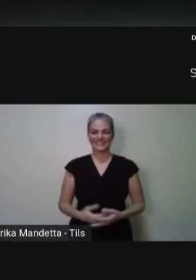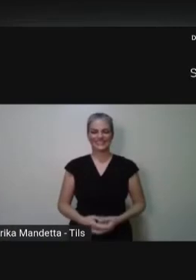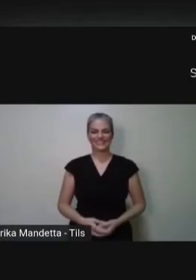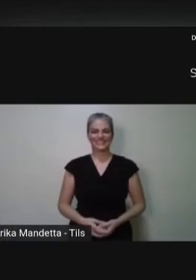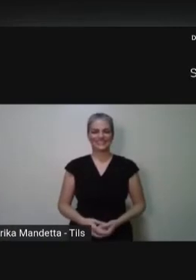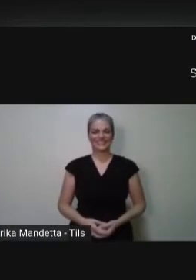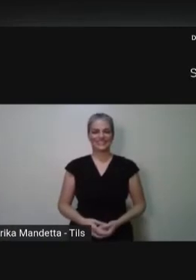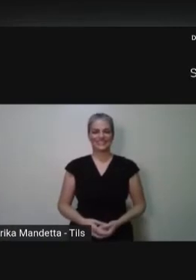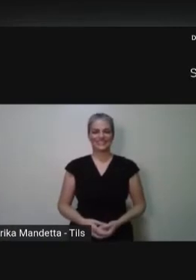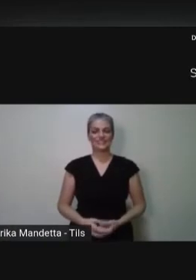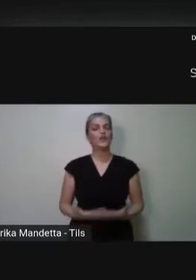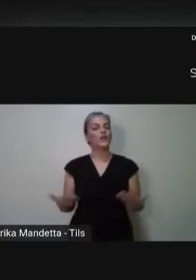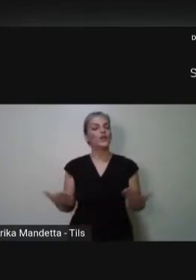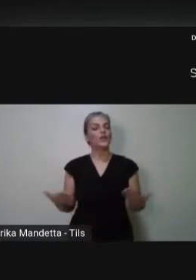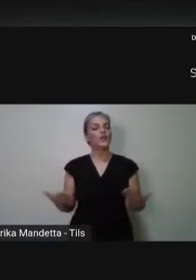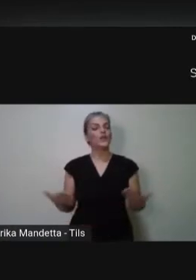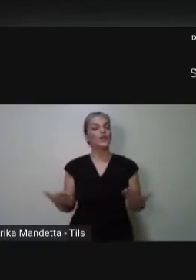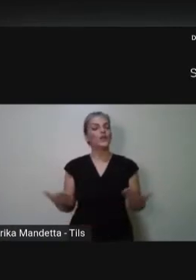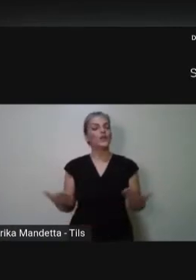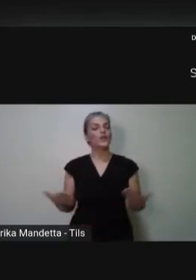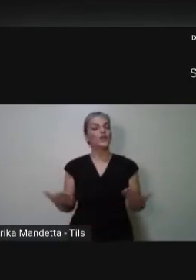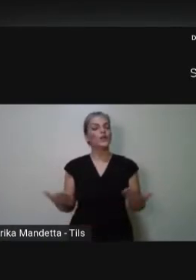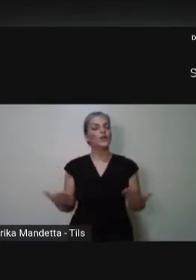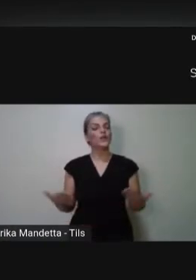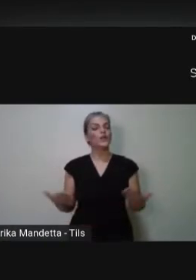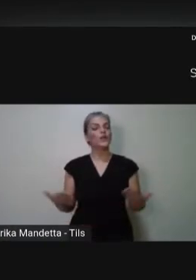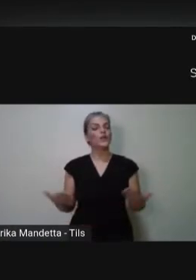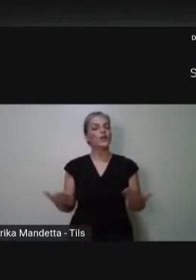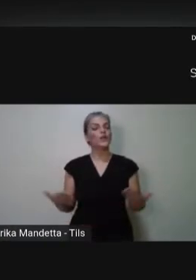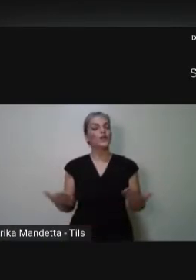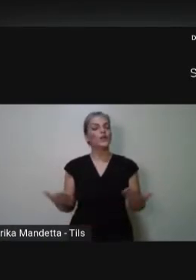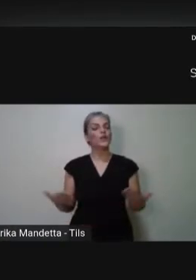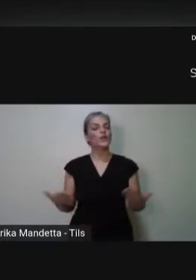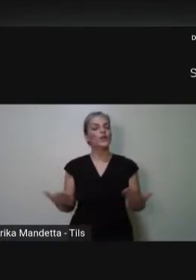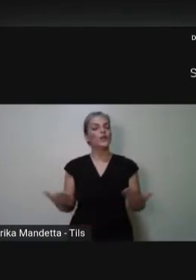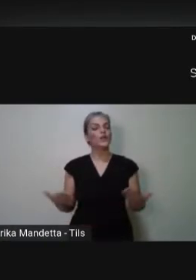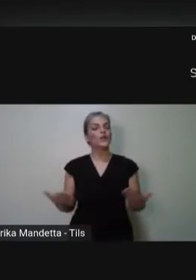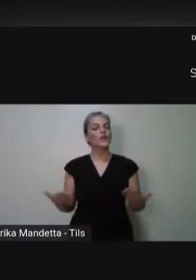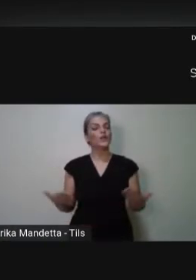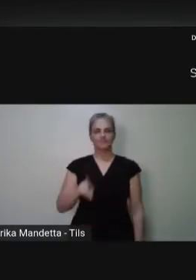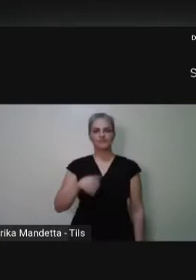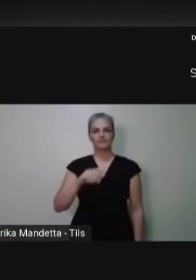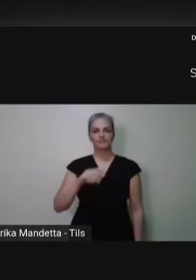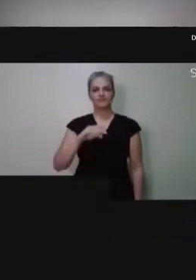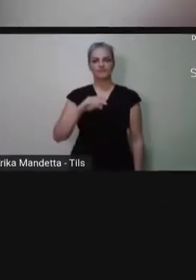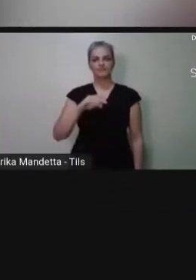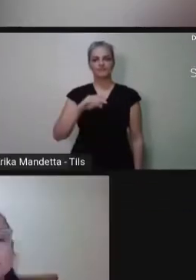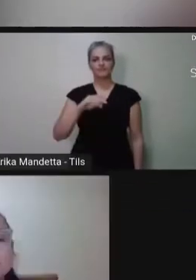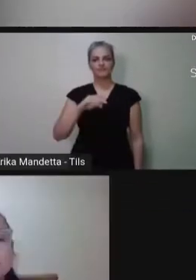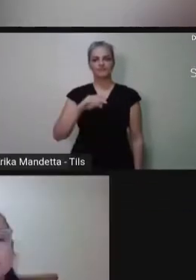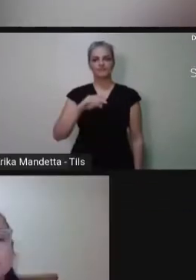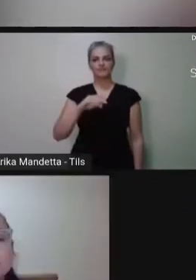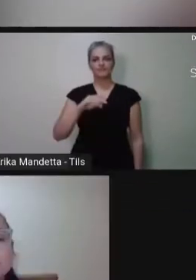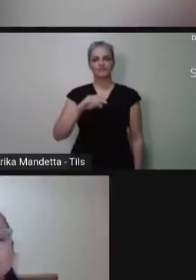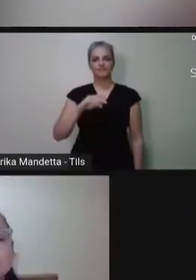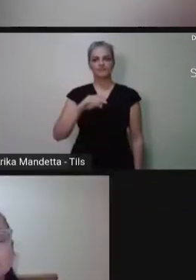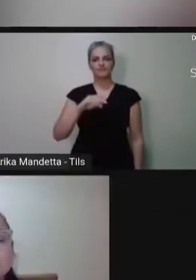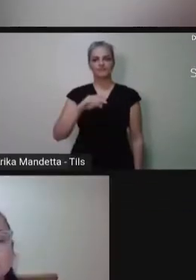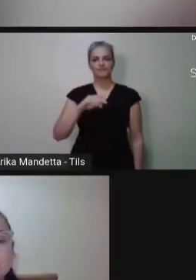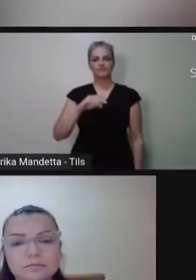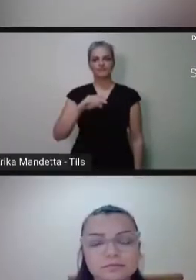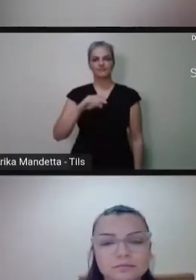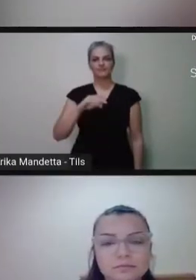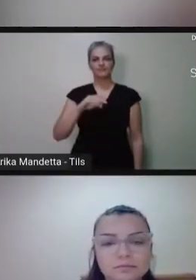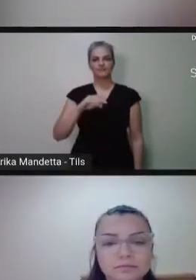o encontro de hoje contará com a participação das professoras Josiane Jasque e a professora Andressa